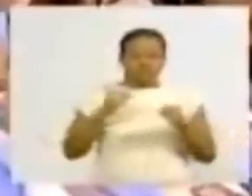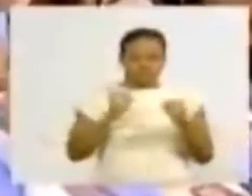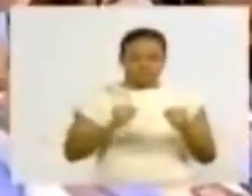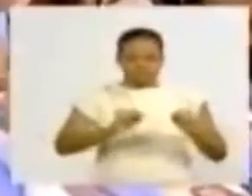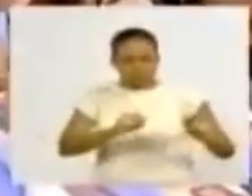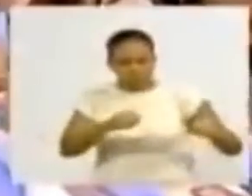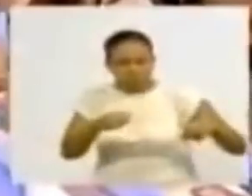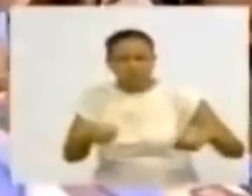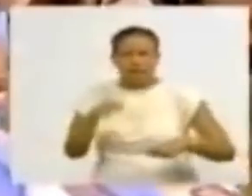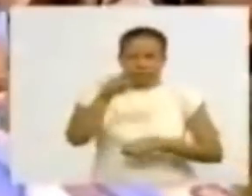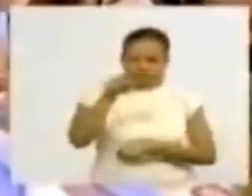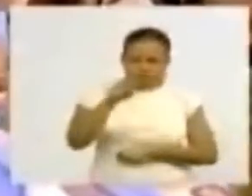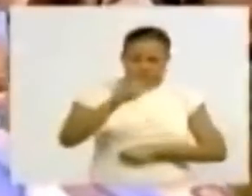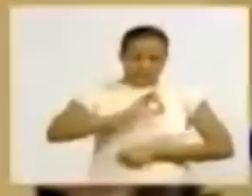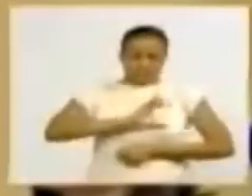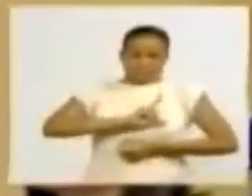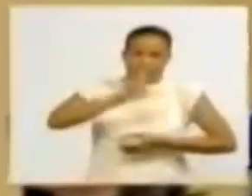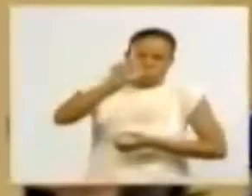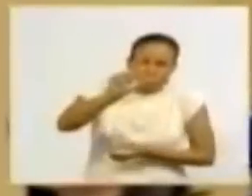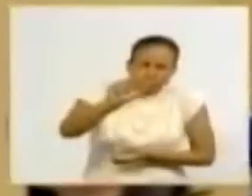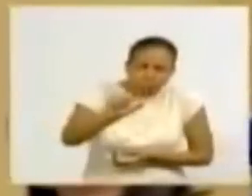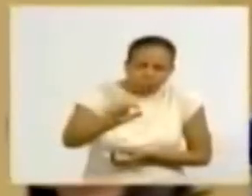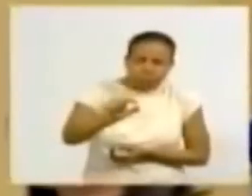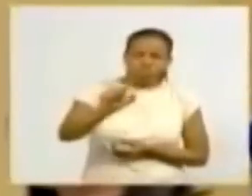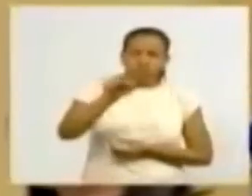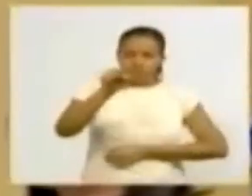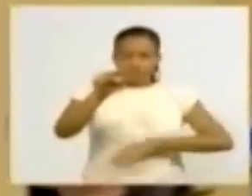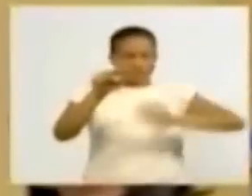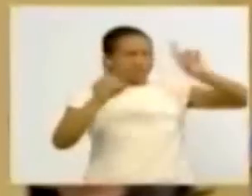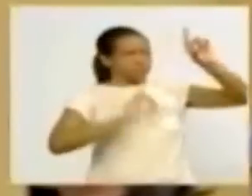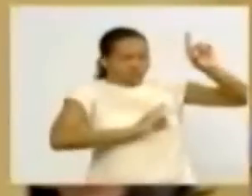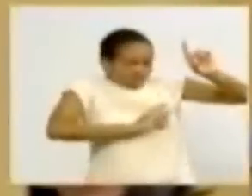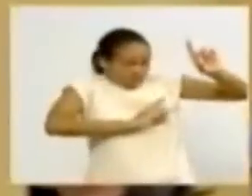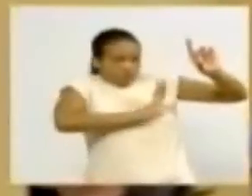medo esteja cada vez menor, que você não tenha medo de Deus.